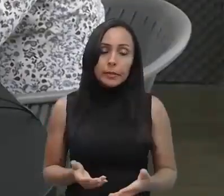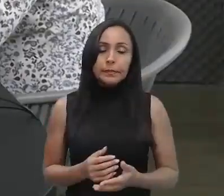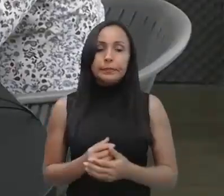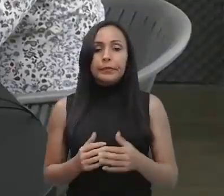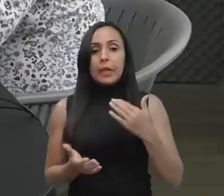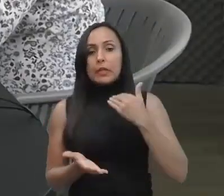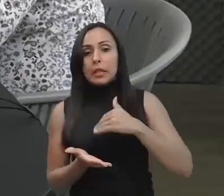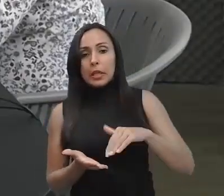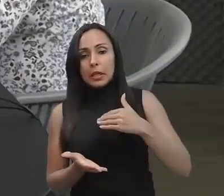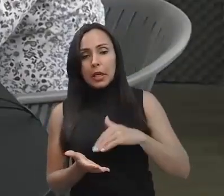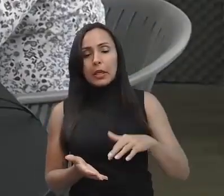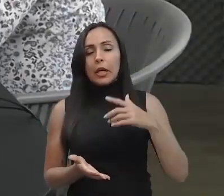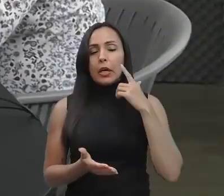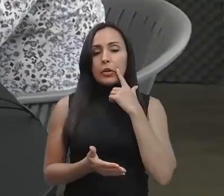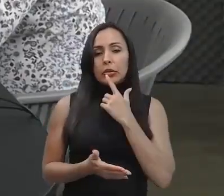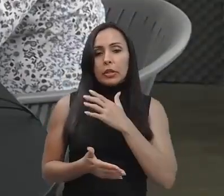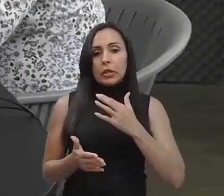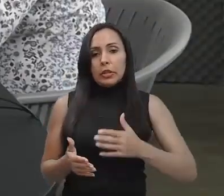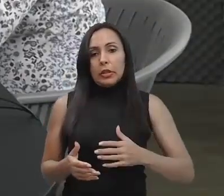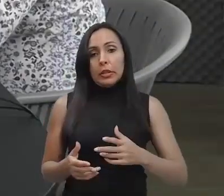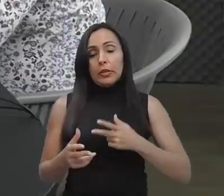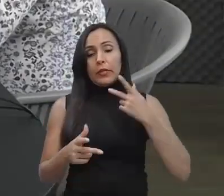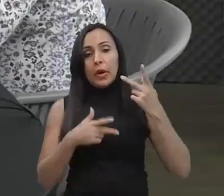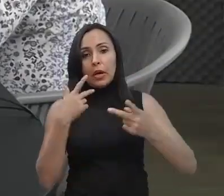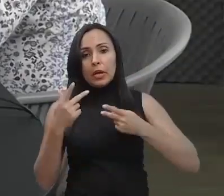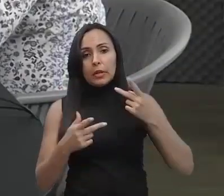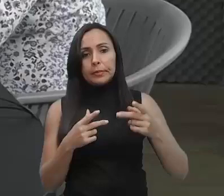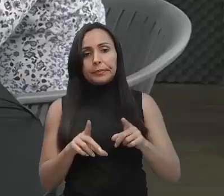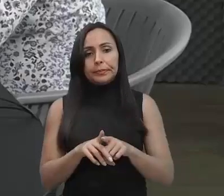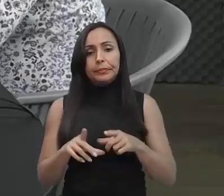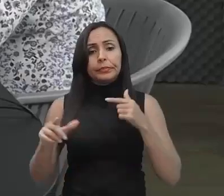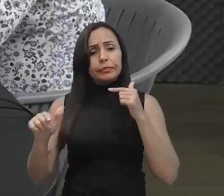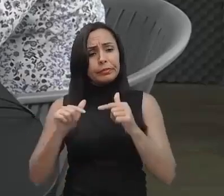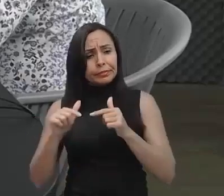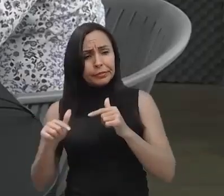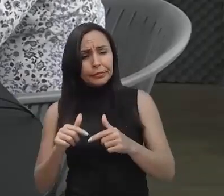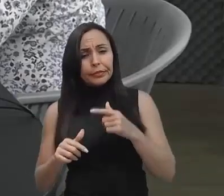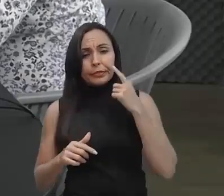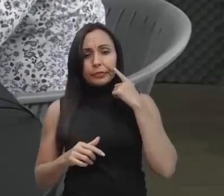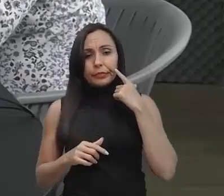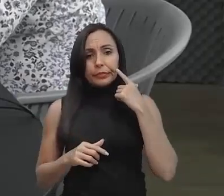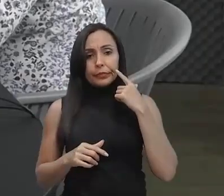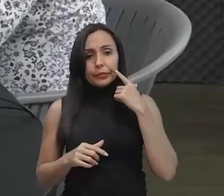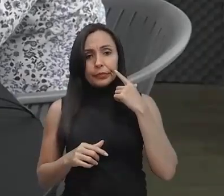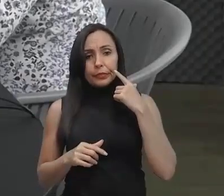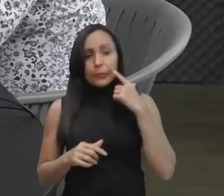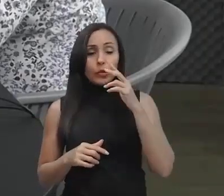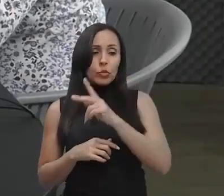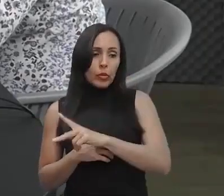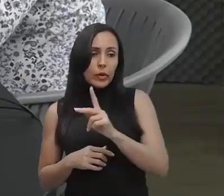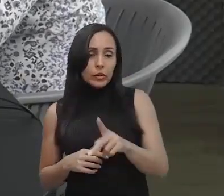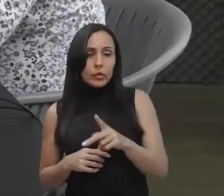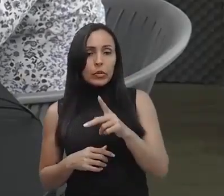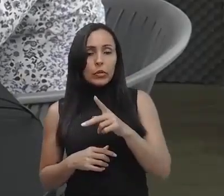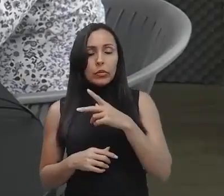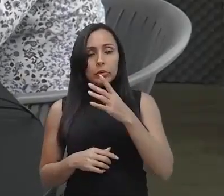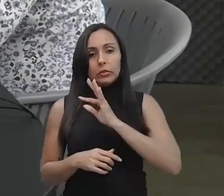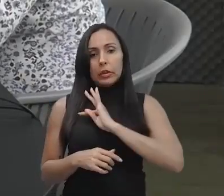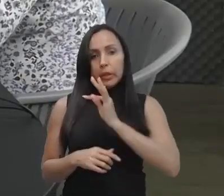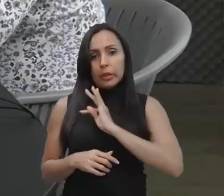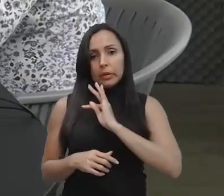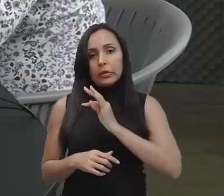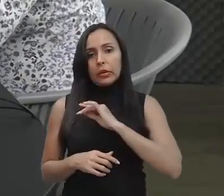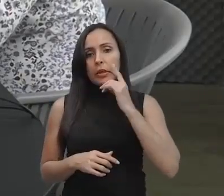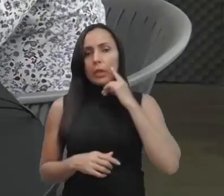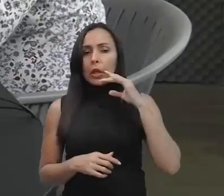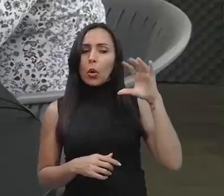imediatamente a gente se pronuncia a gente temha um trabalho de escuta a gente não né os os professores e os técnicos né Tem um trabalho de escuta